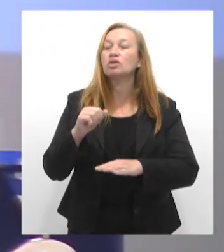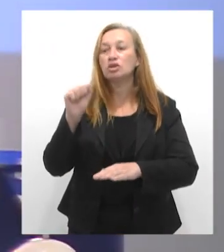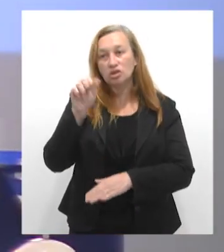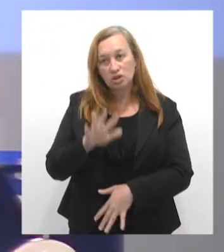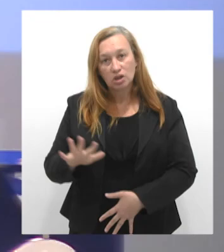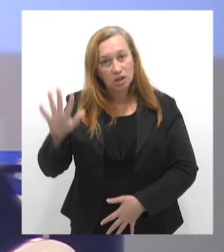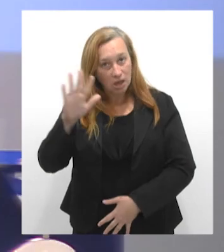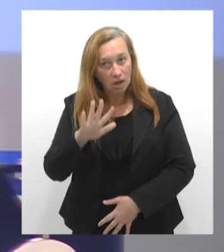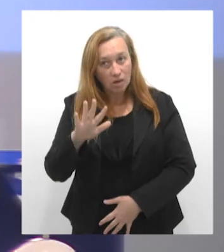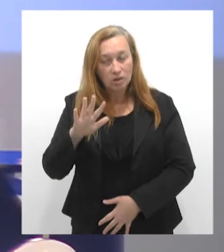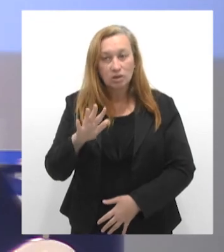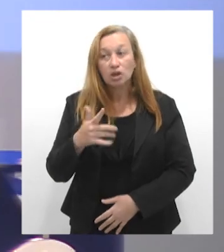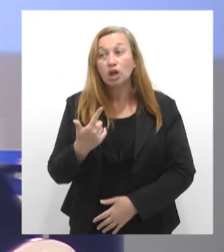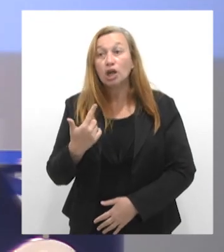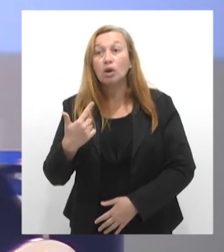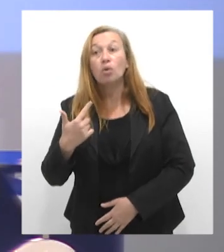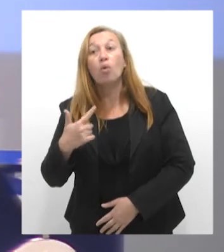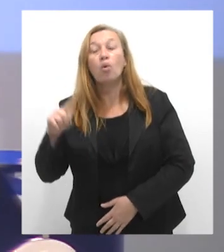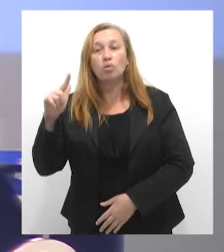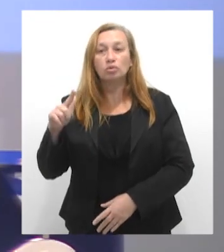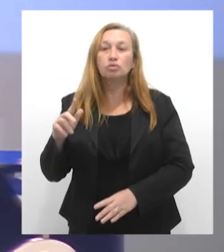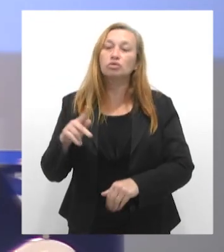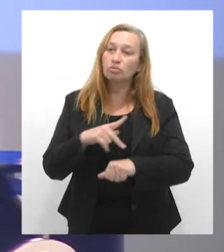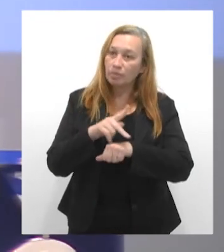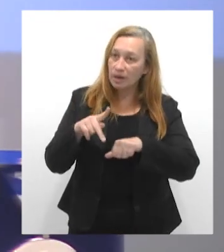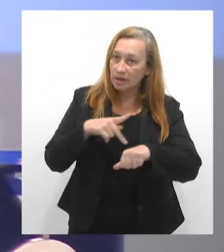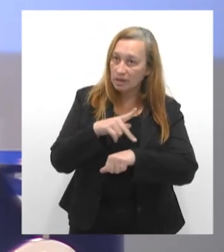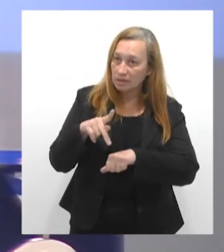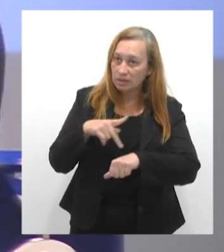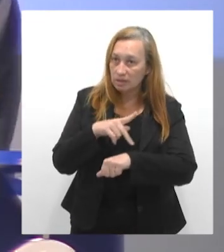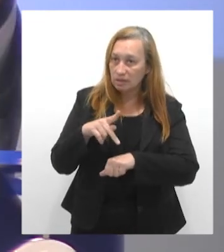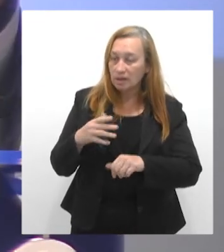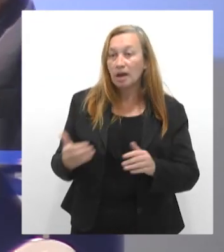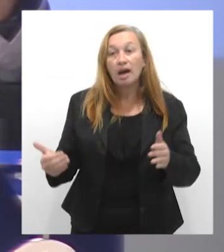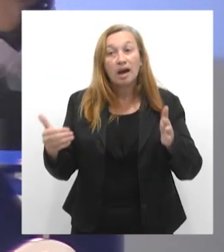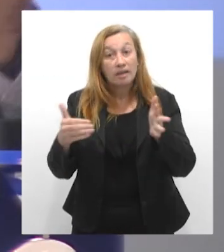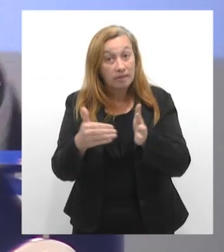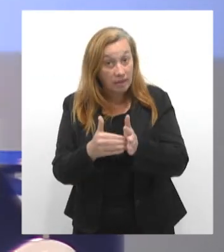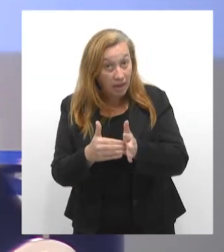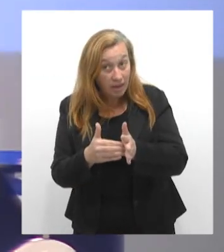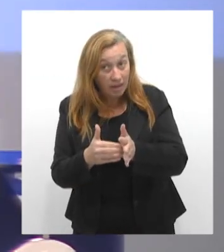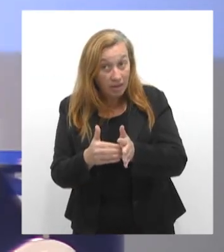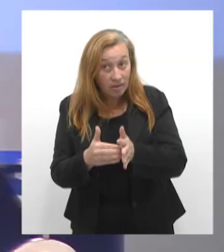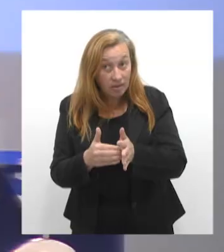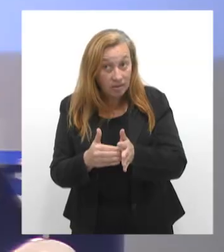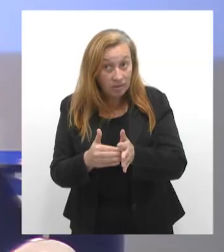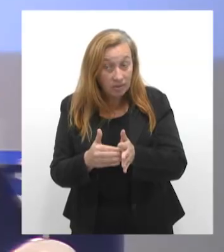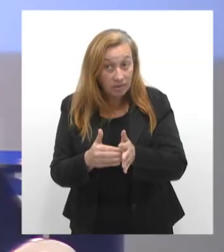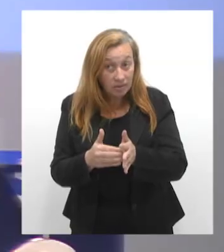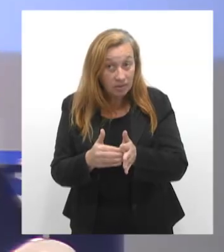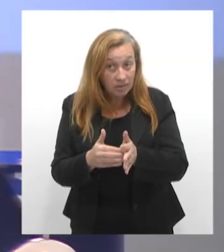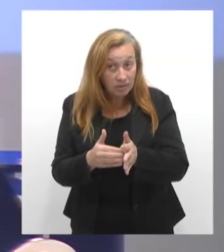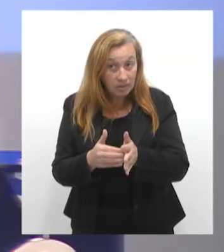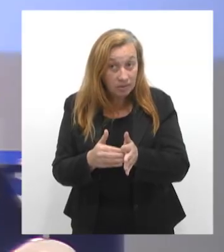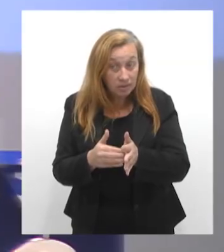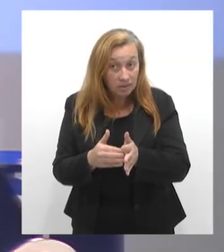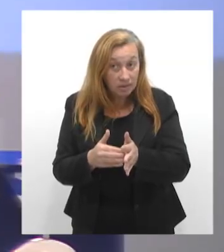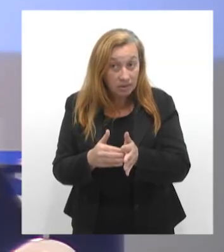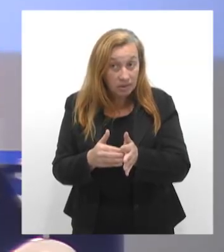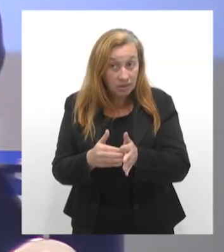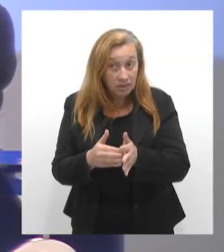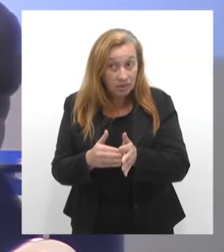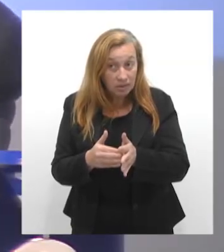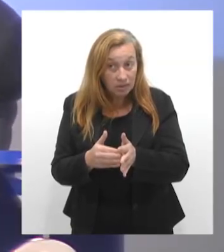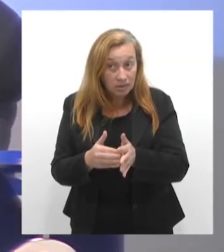e muitos outros países, até mesmo na nação dita a